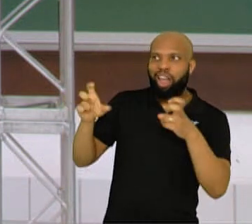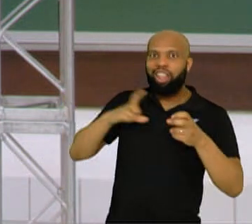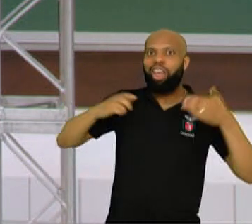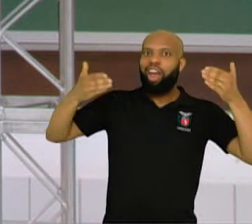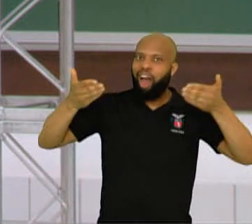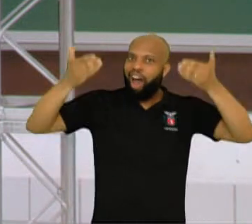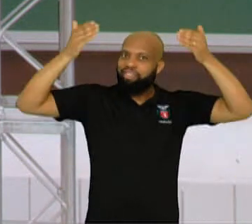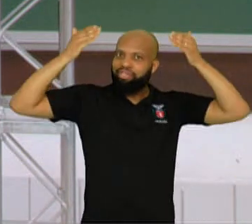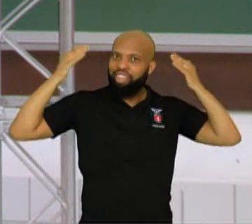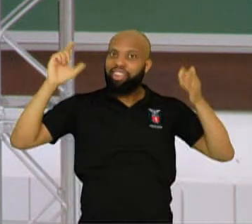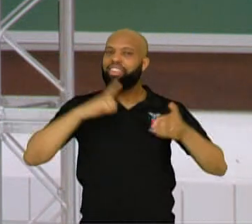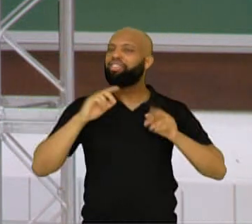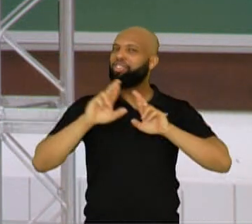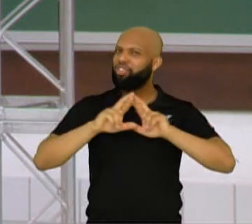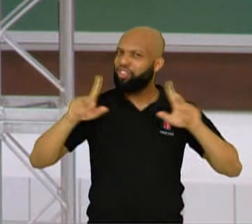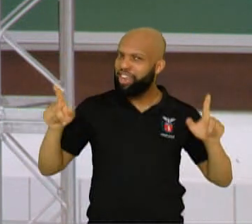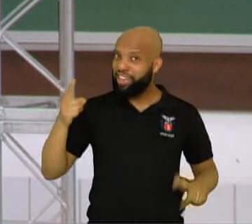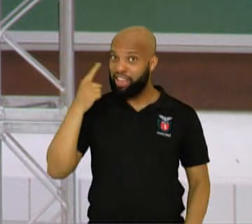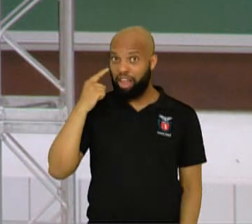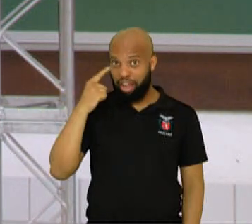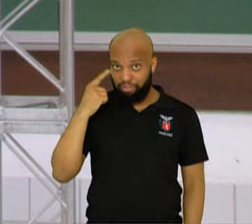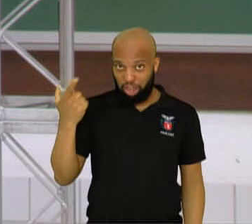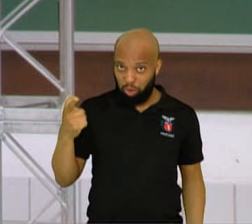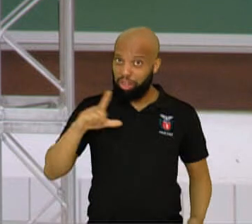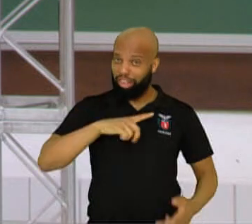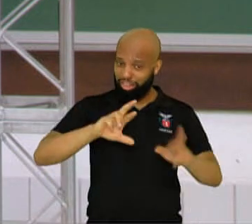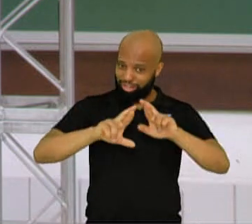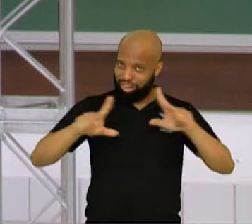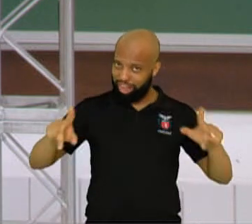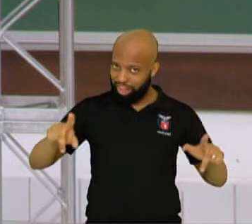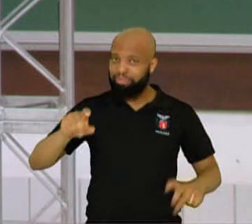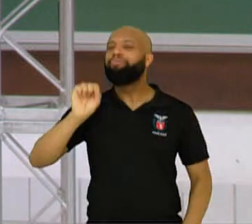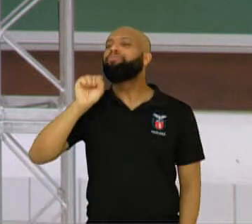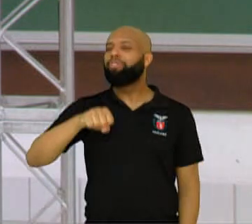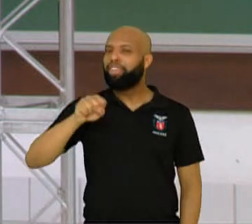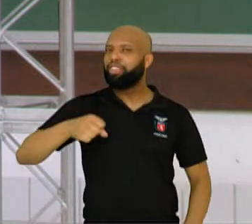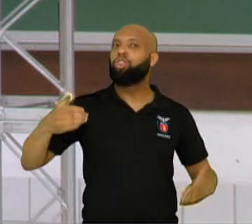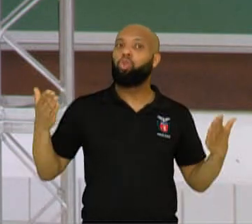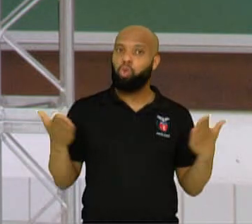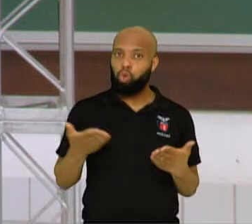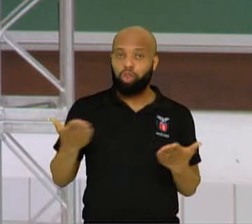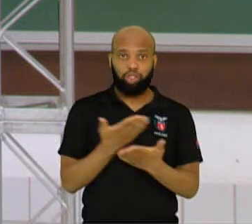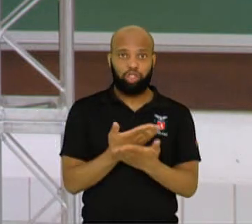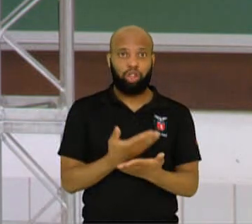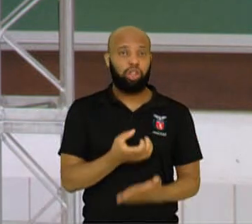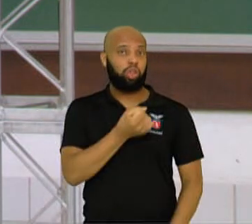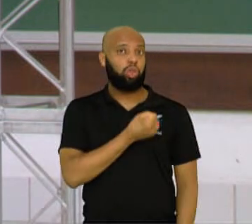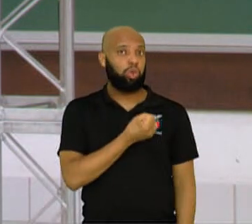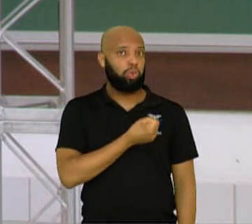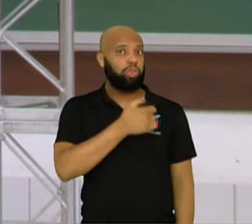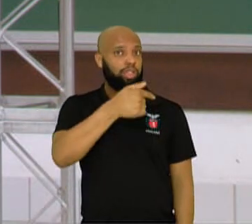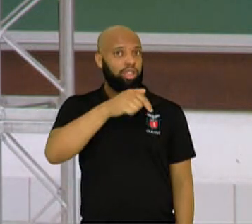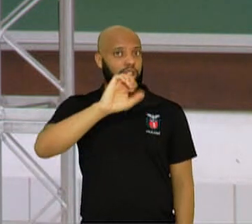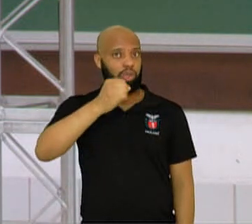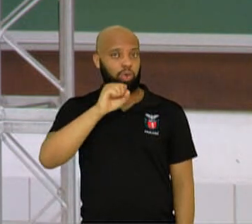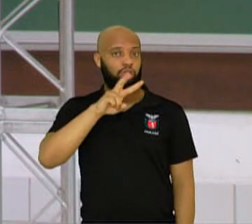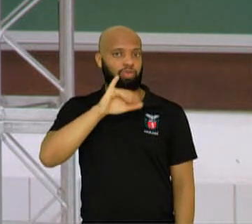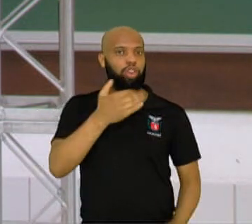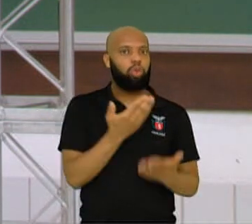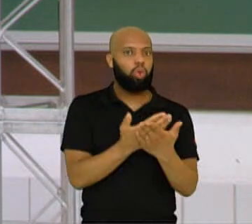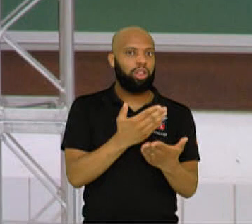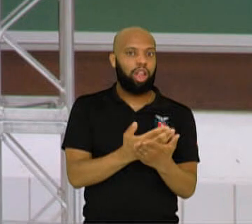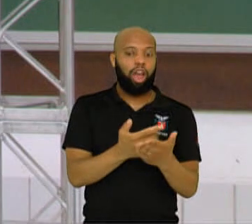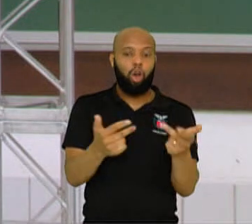coisa diferente atrás de mim, fora o quadro negro. Na nossa aula número 78 de hoje, nós vamos falar sobre